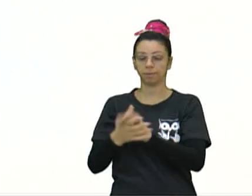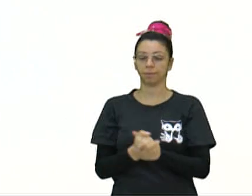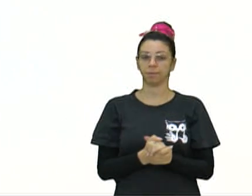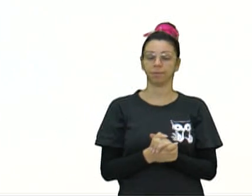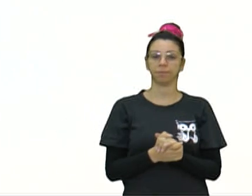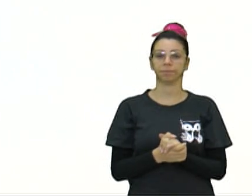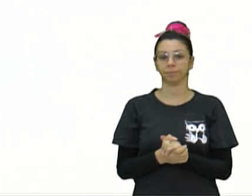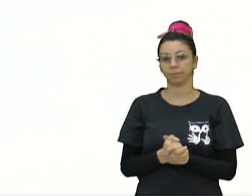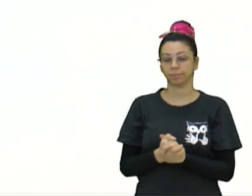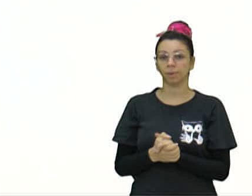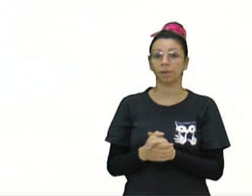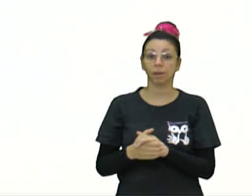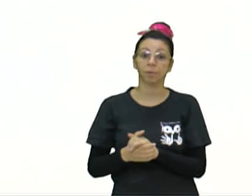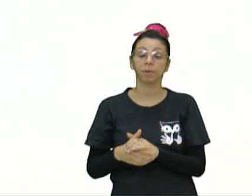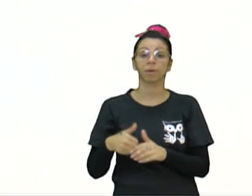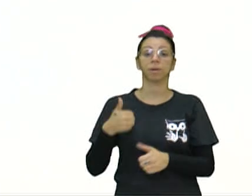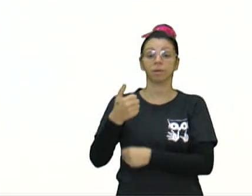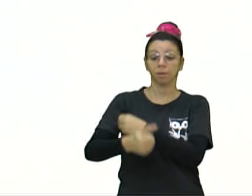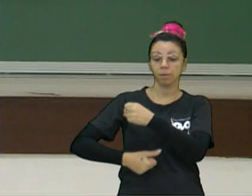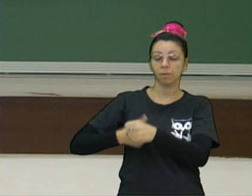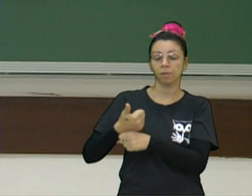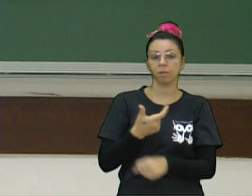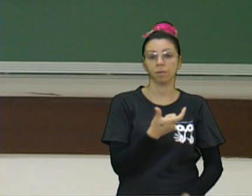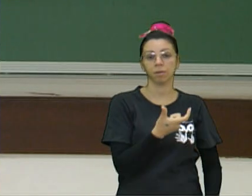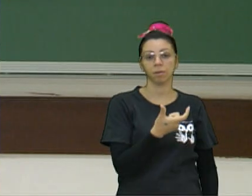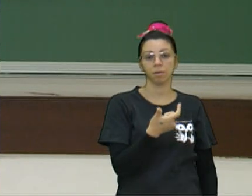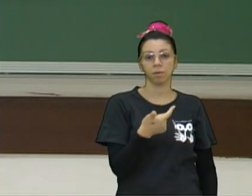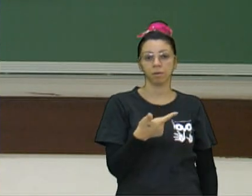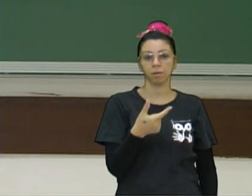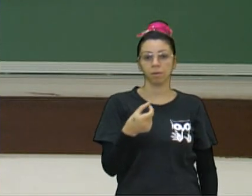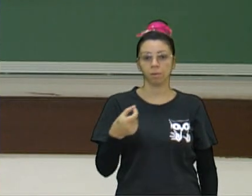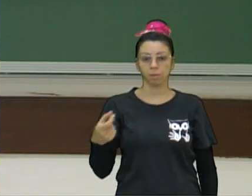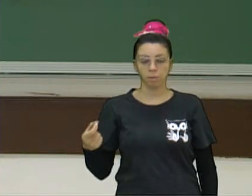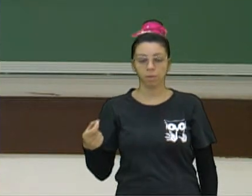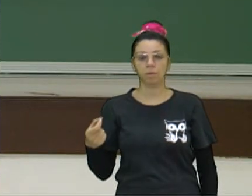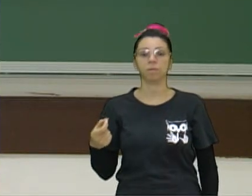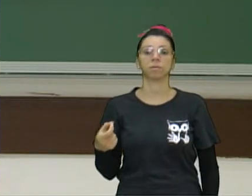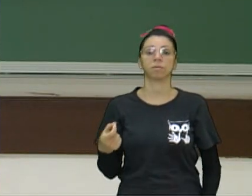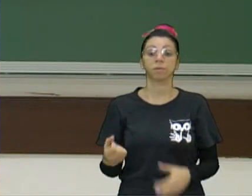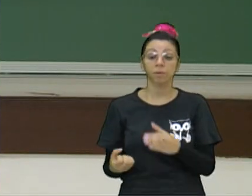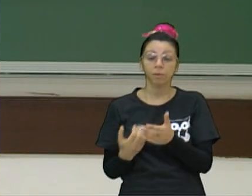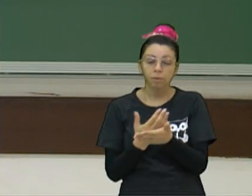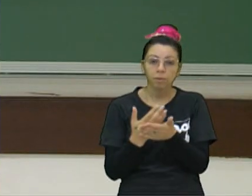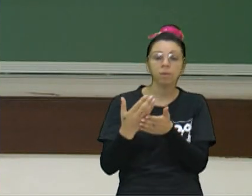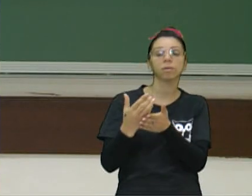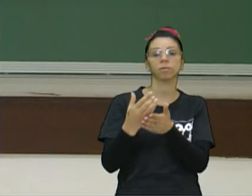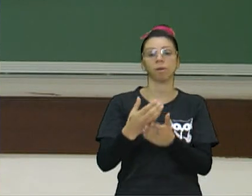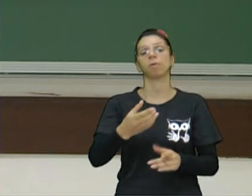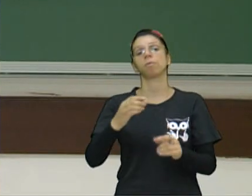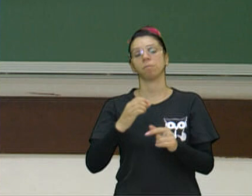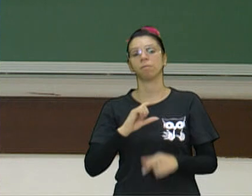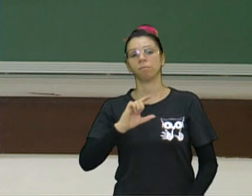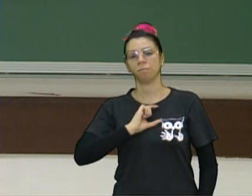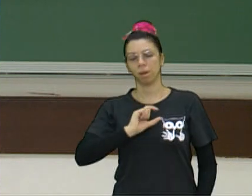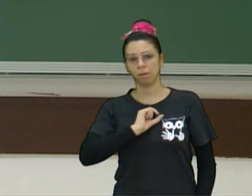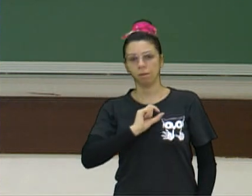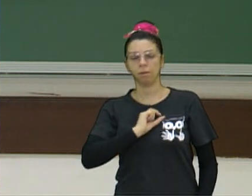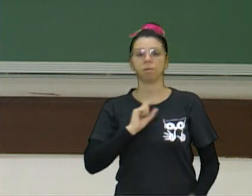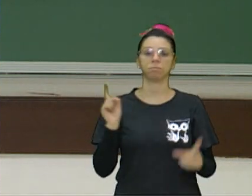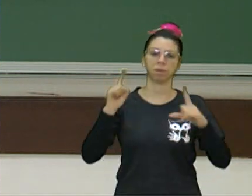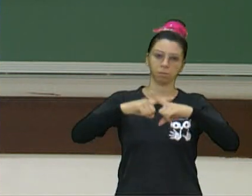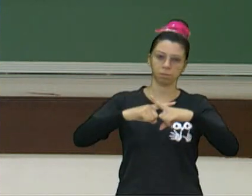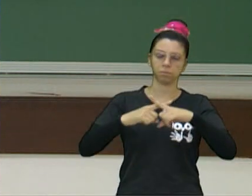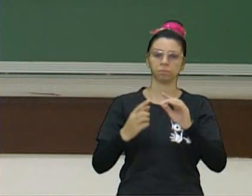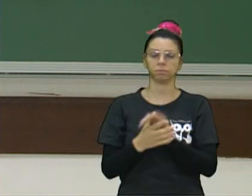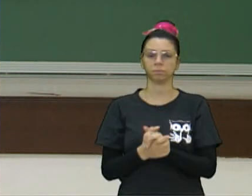estreia dele acontece em 2000, nas Olimpíadas de Sydney 2000, então o Taekwondo estreia aí valendo medalha já como forma de disputa. Então em